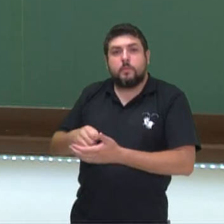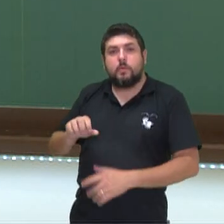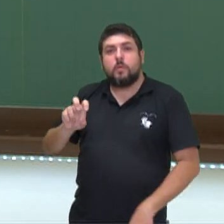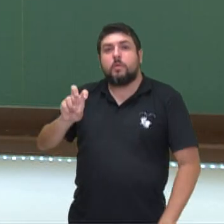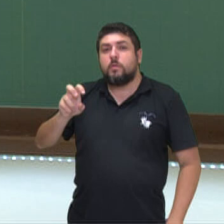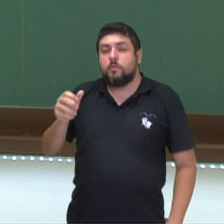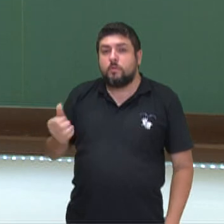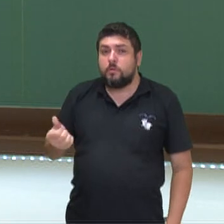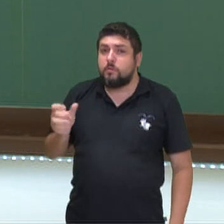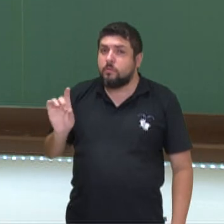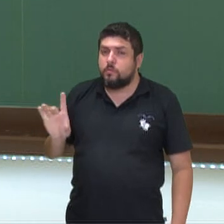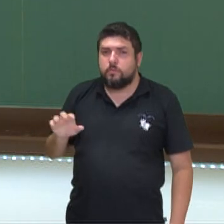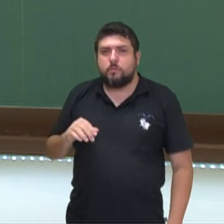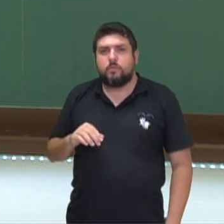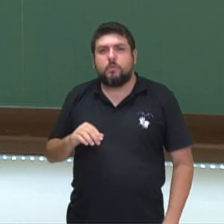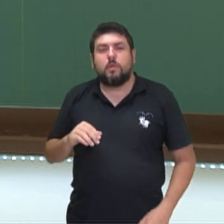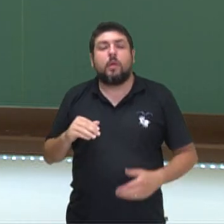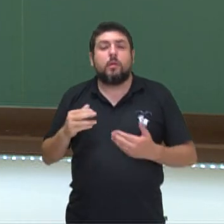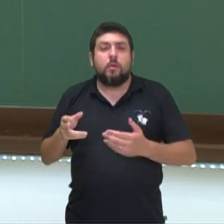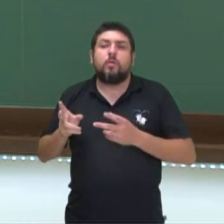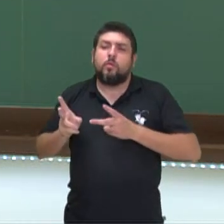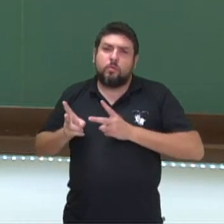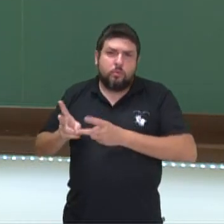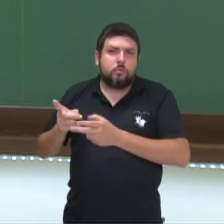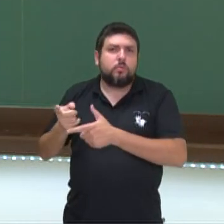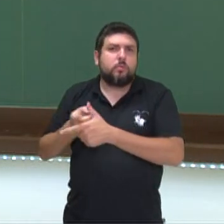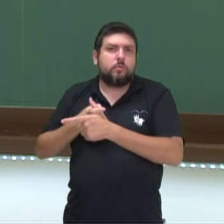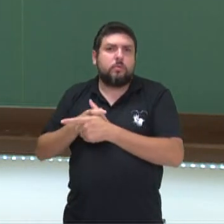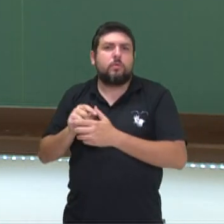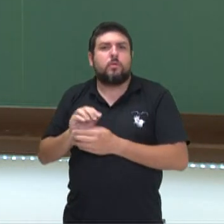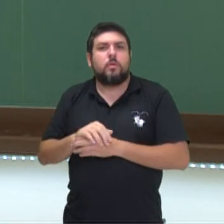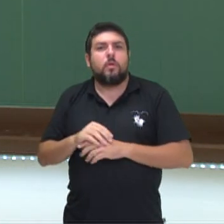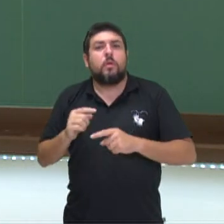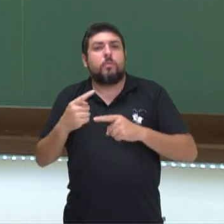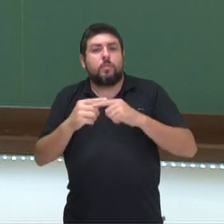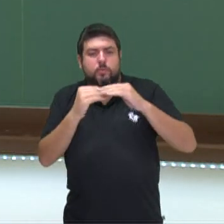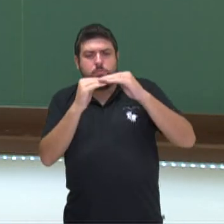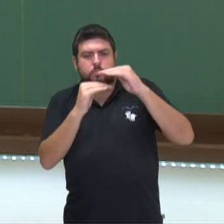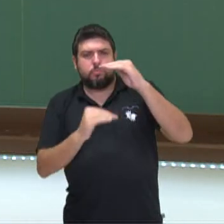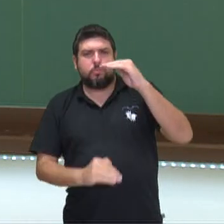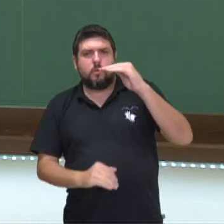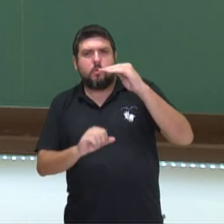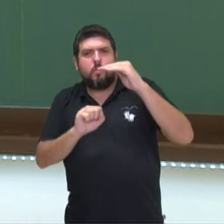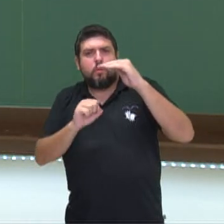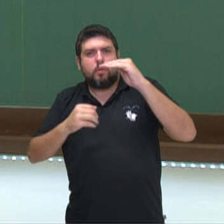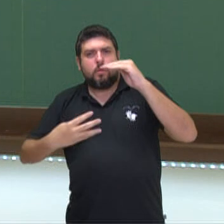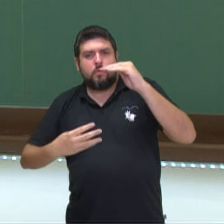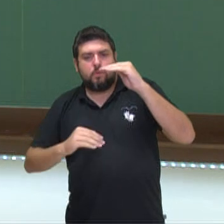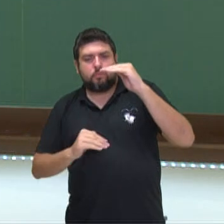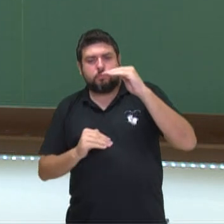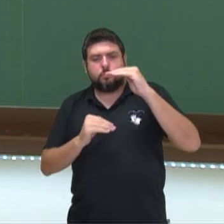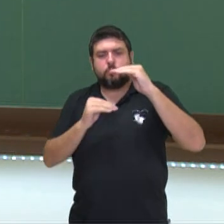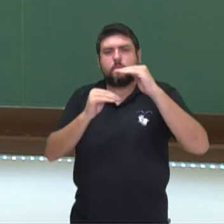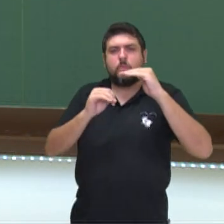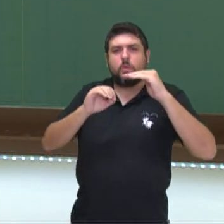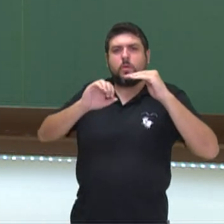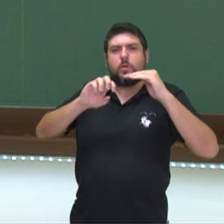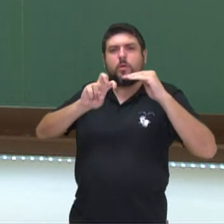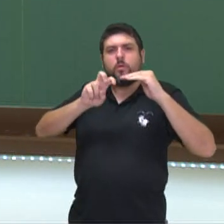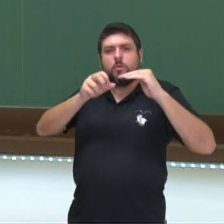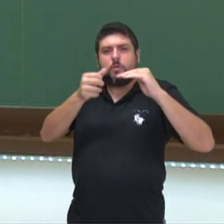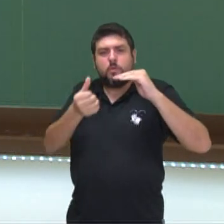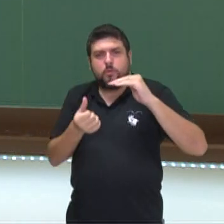56. Então, eu continuo devendo, porque a minha dívida, no caso, o número negativo, ele é maior do que o